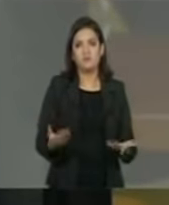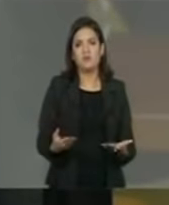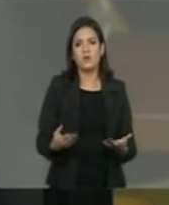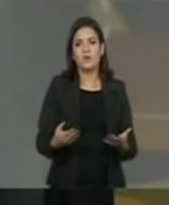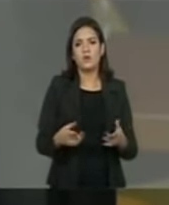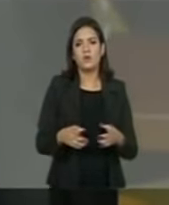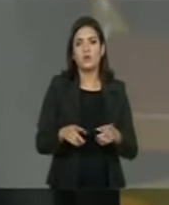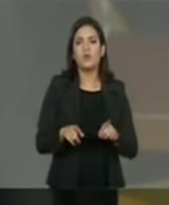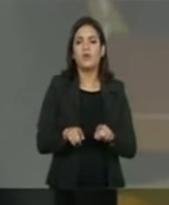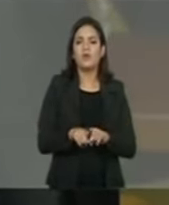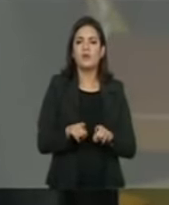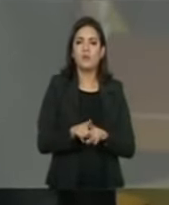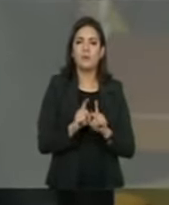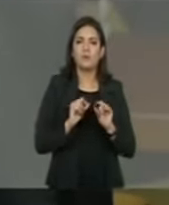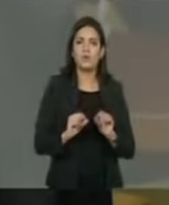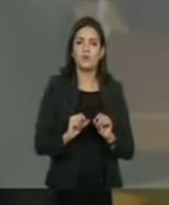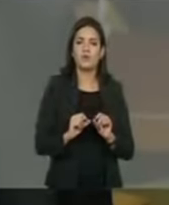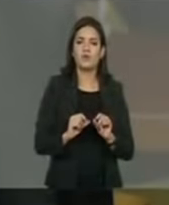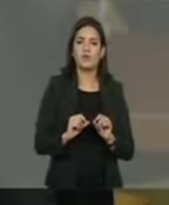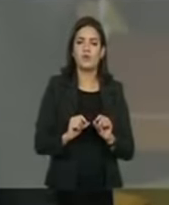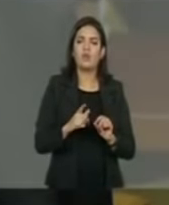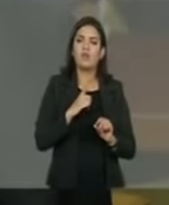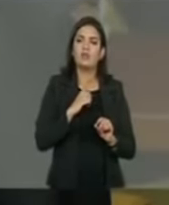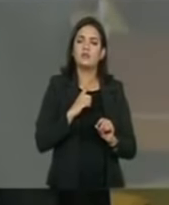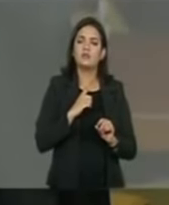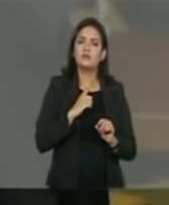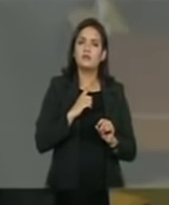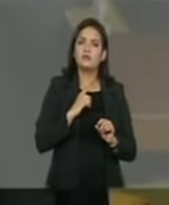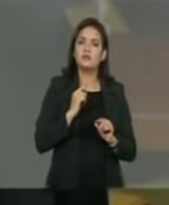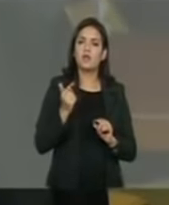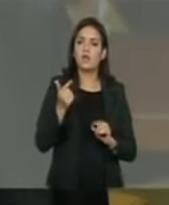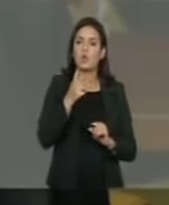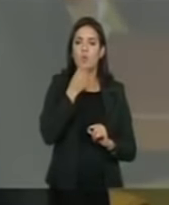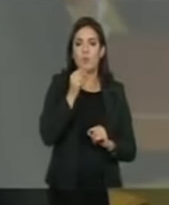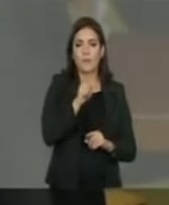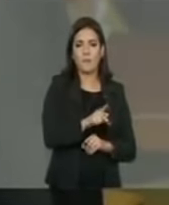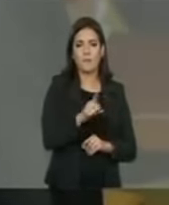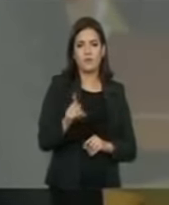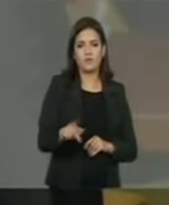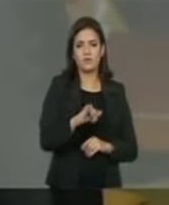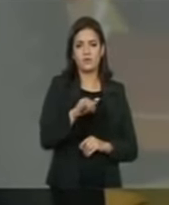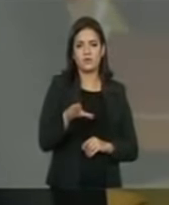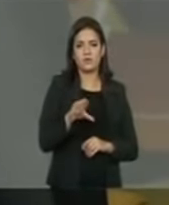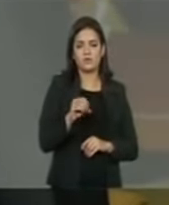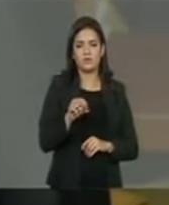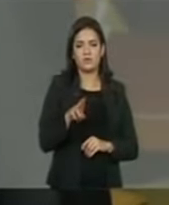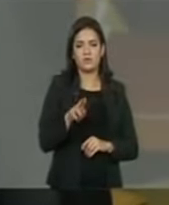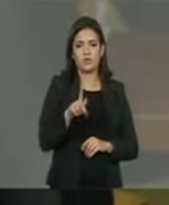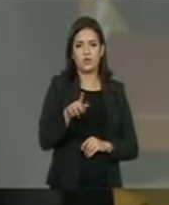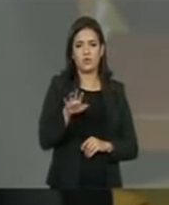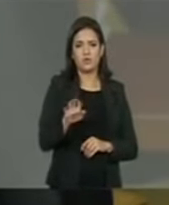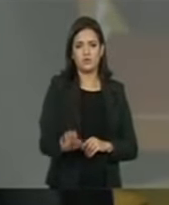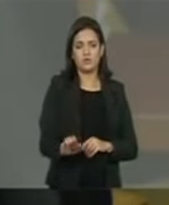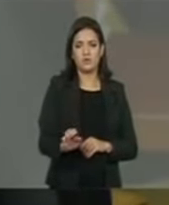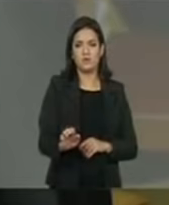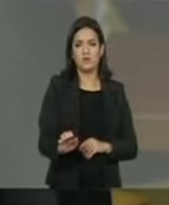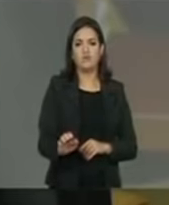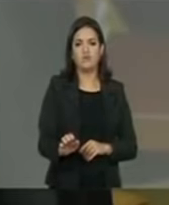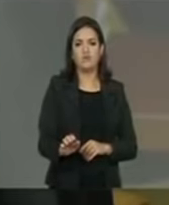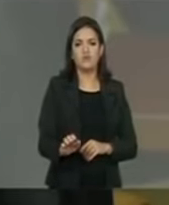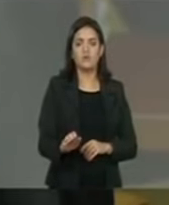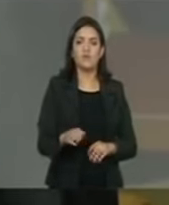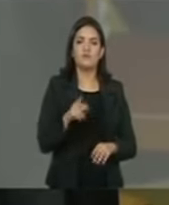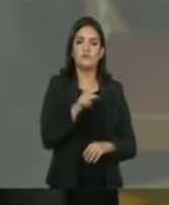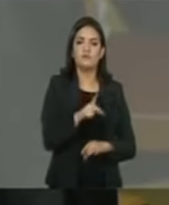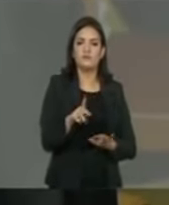portuguesa a magistral lição do professor jorge de figueiredo dias que é professor de direito e processo penal